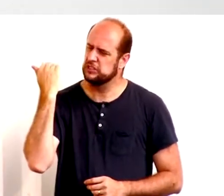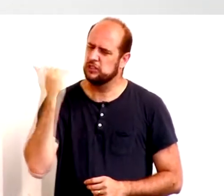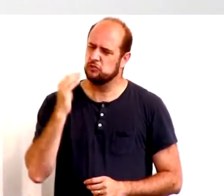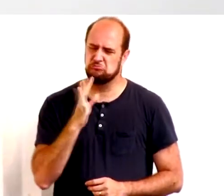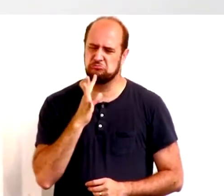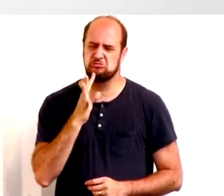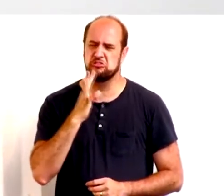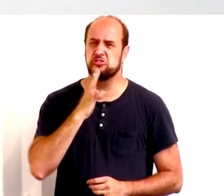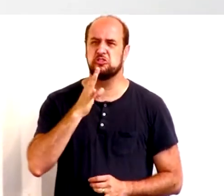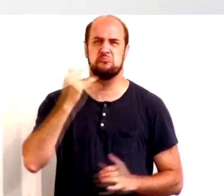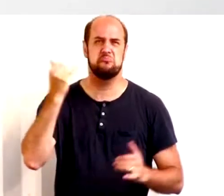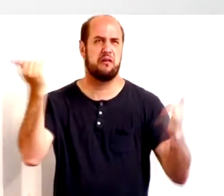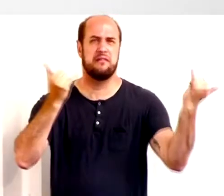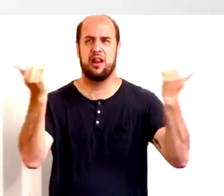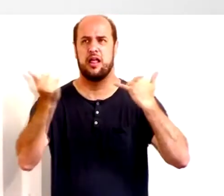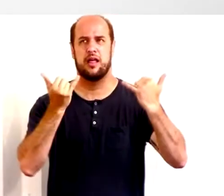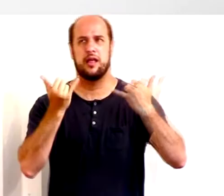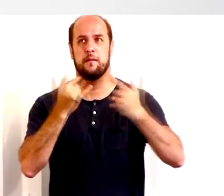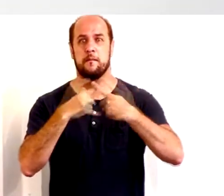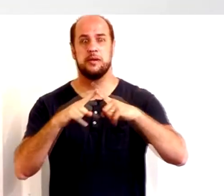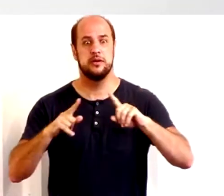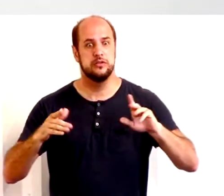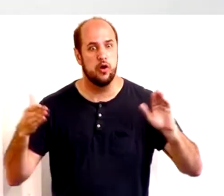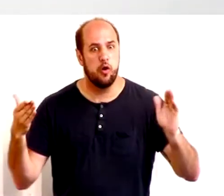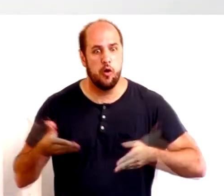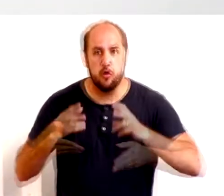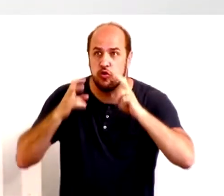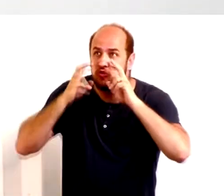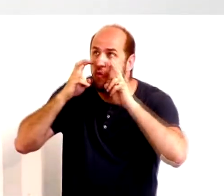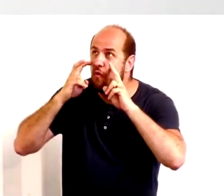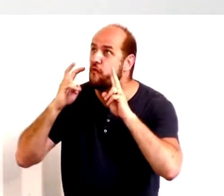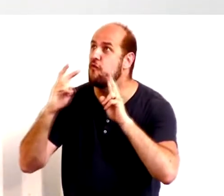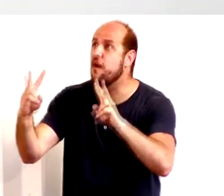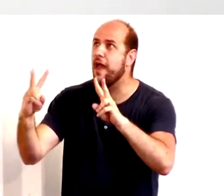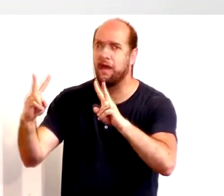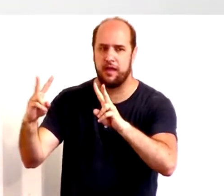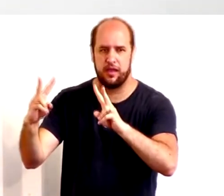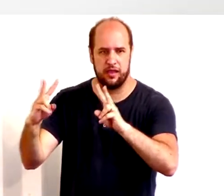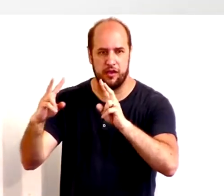meus olhos te veem. Meus olhos te veem, disse Jó.